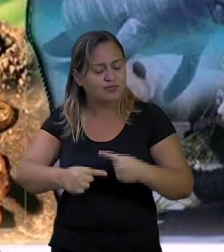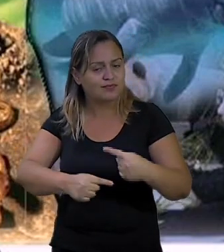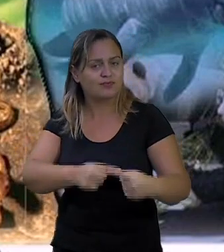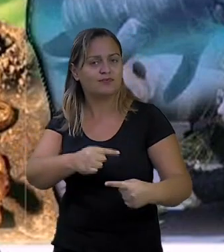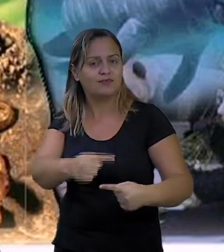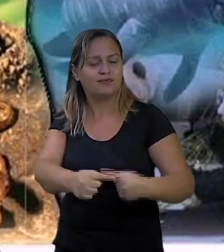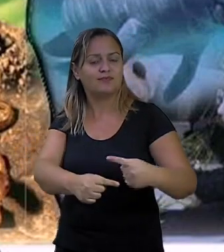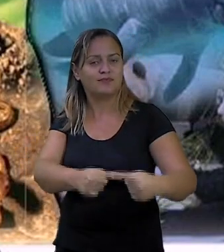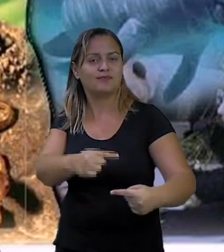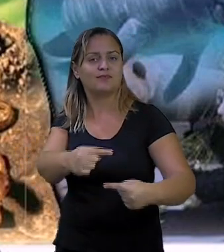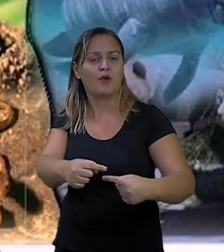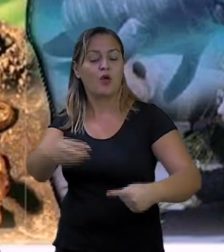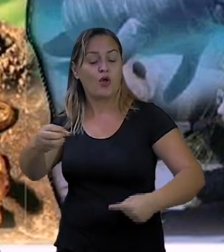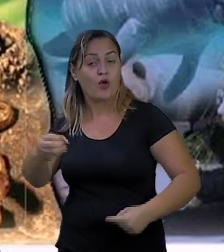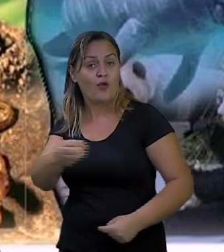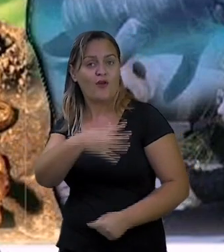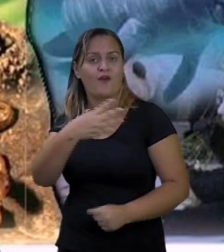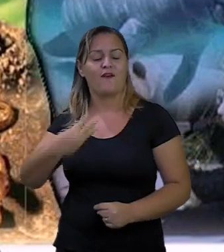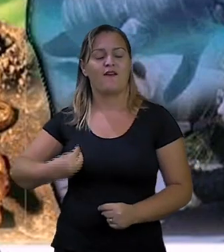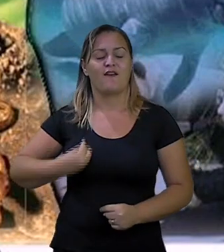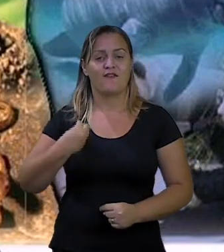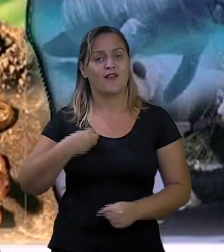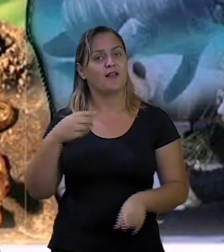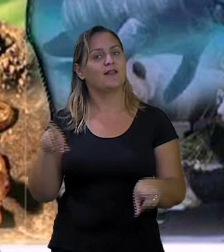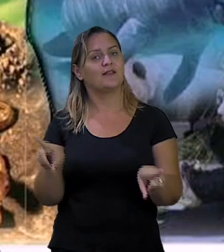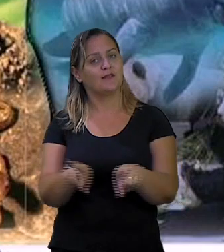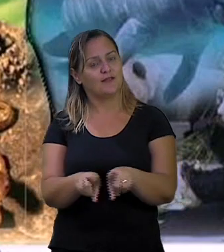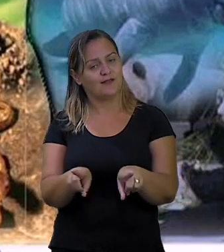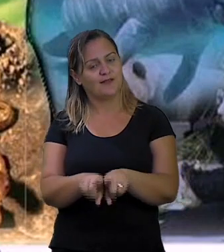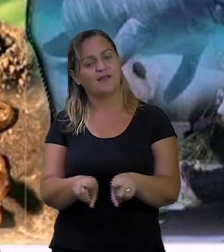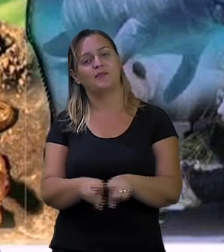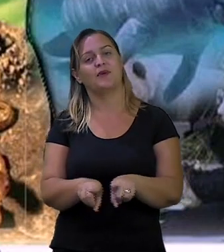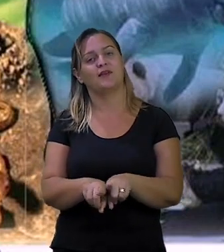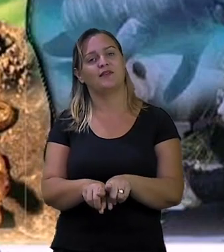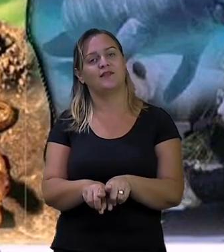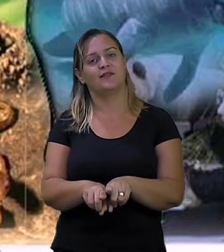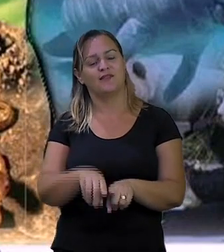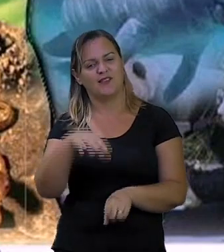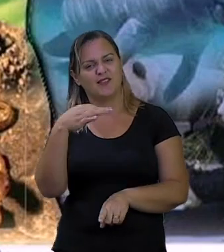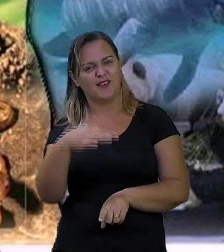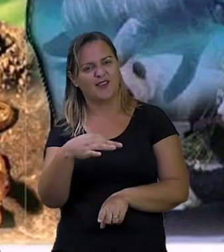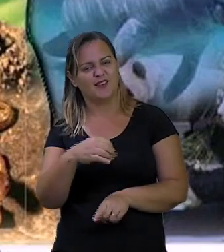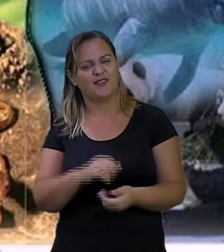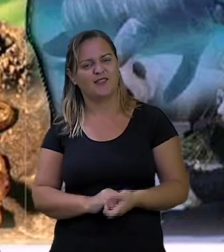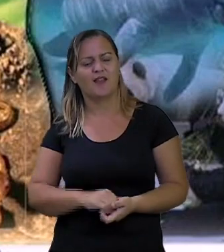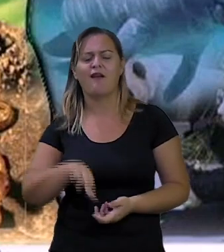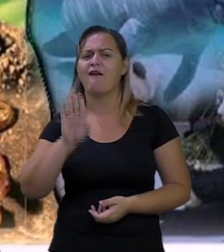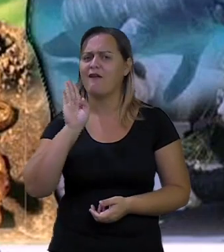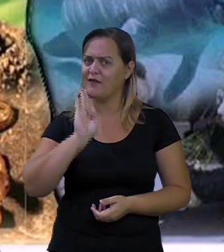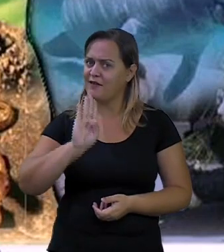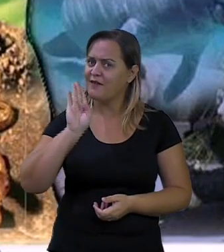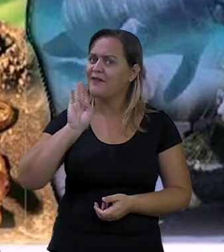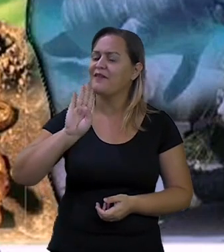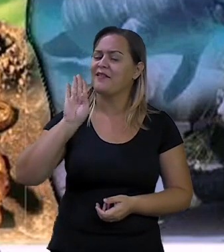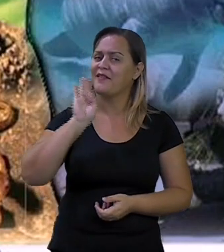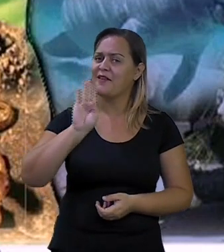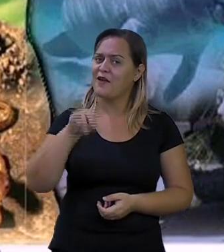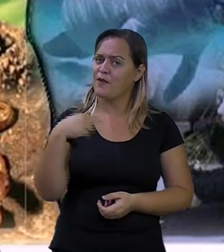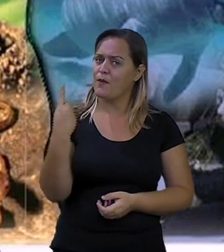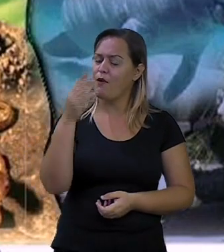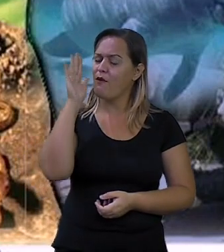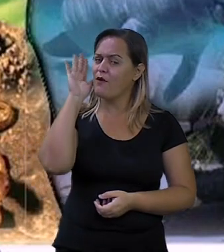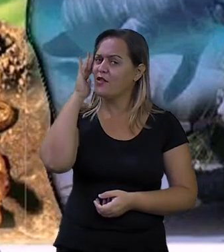Ou seja vão Surgir aí novos indivíduos destes seres e não é bacana a gente